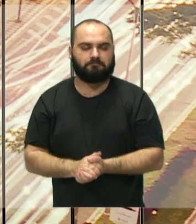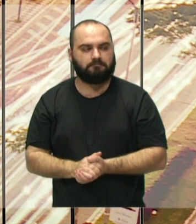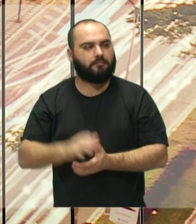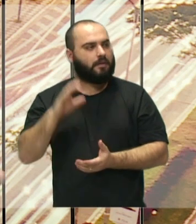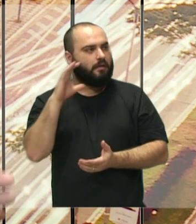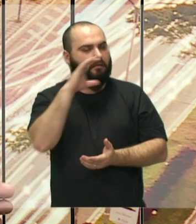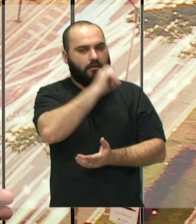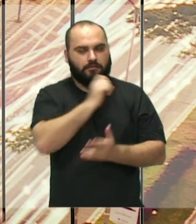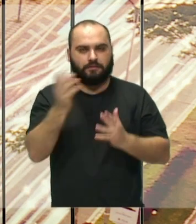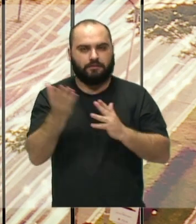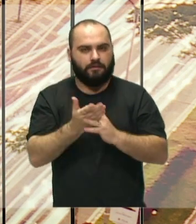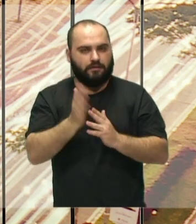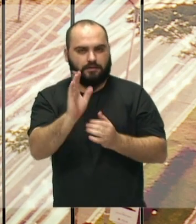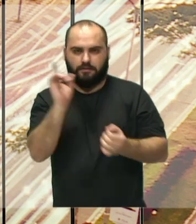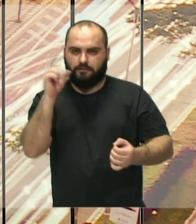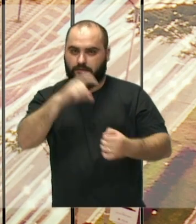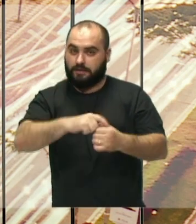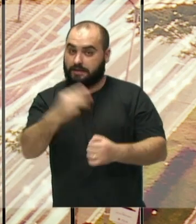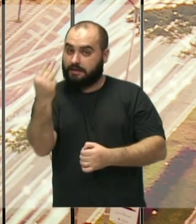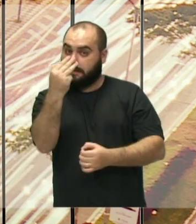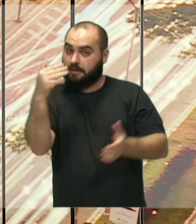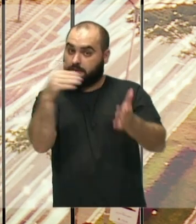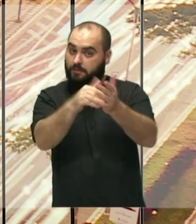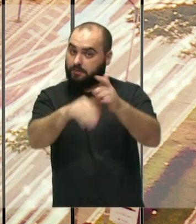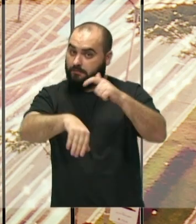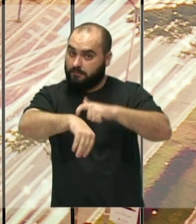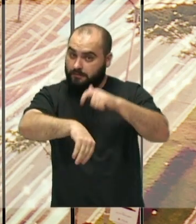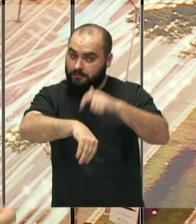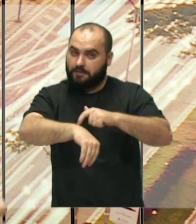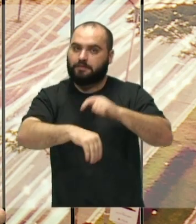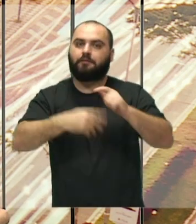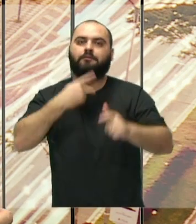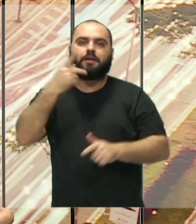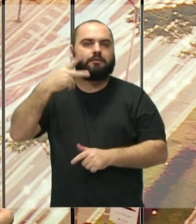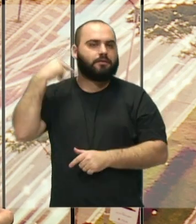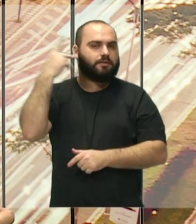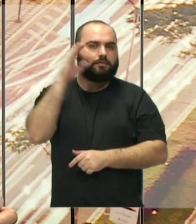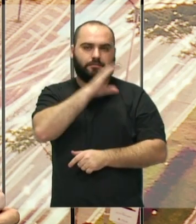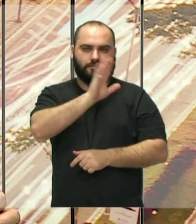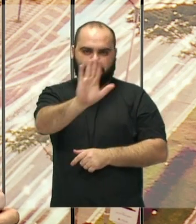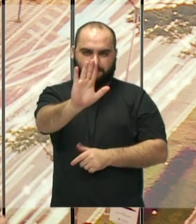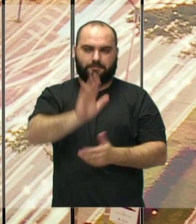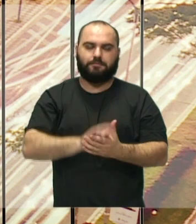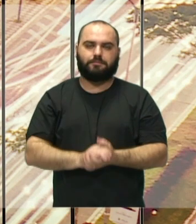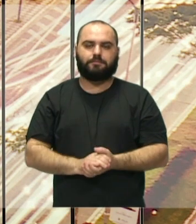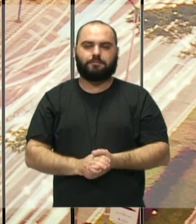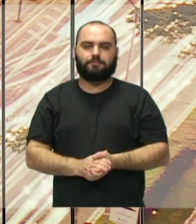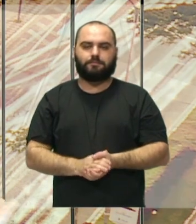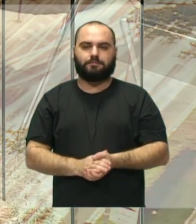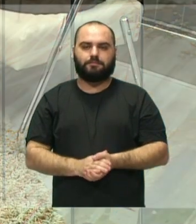rápido intervalo. Já voltamos com o terceiro e último bloco do Fala Vereador. Até mais.